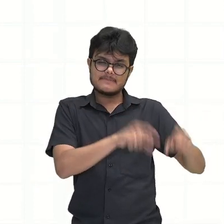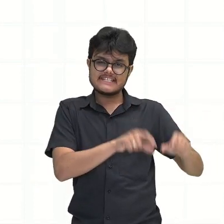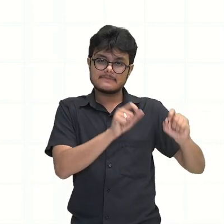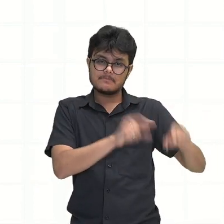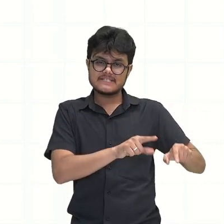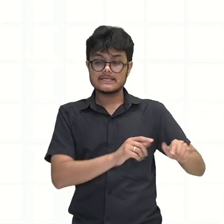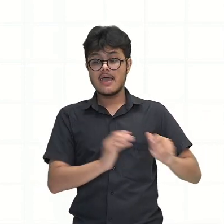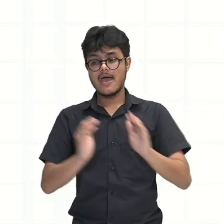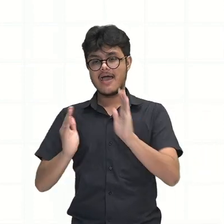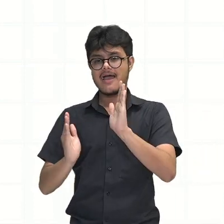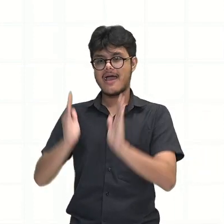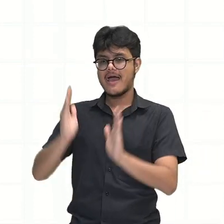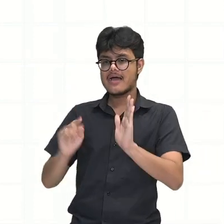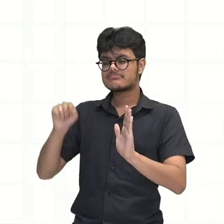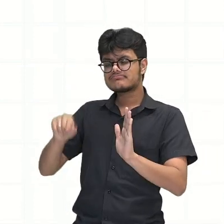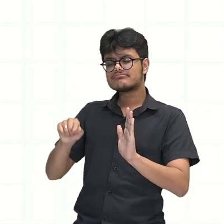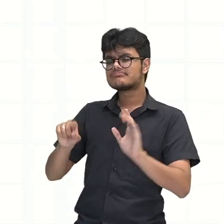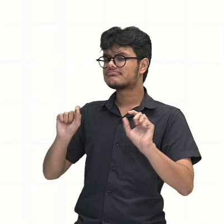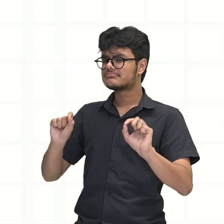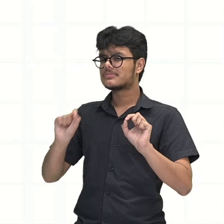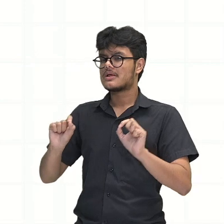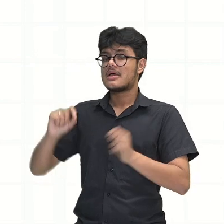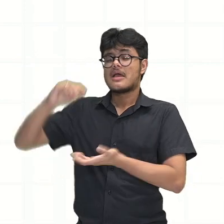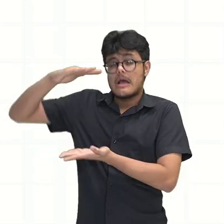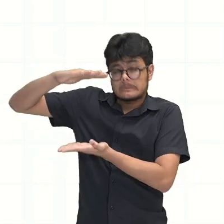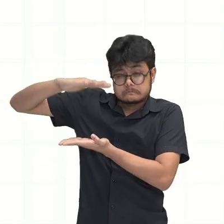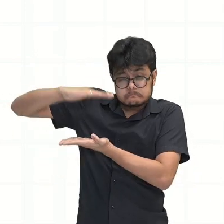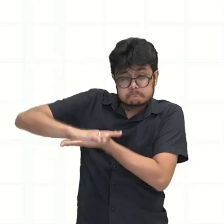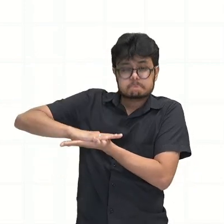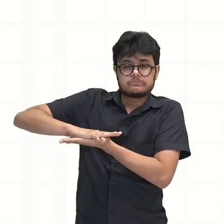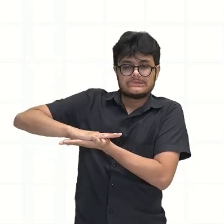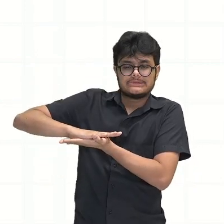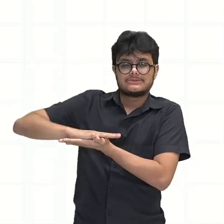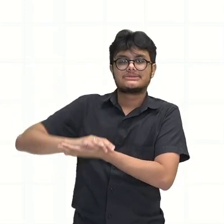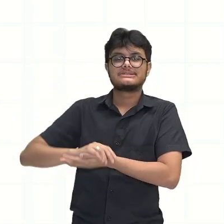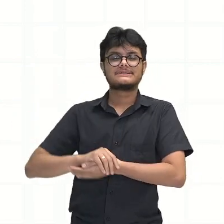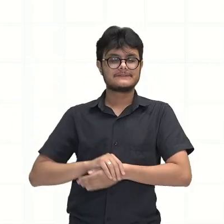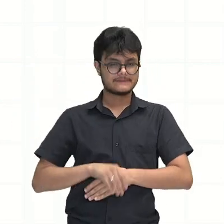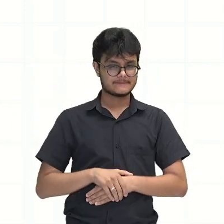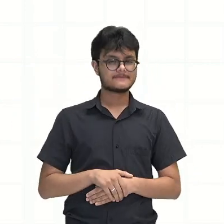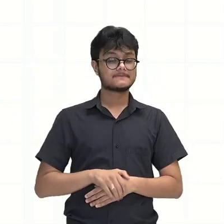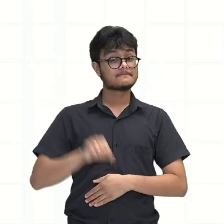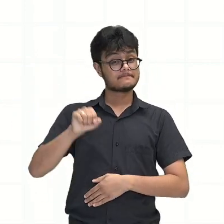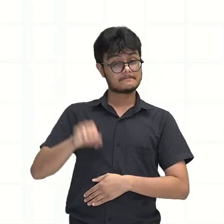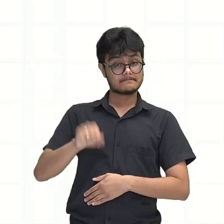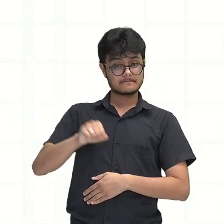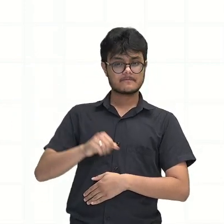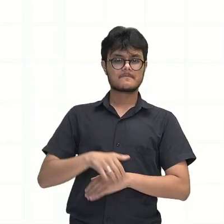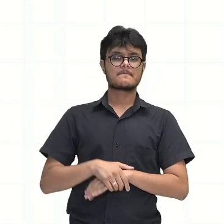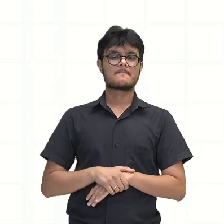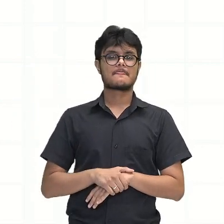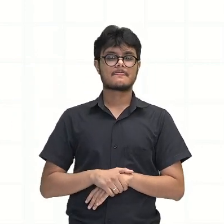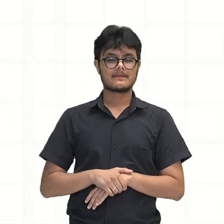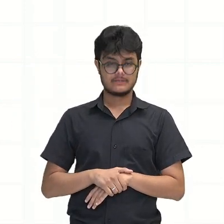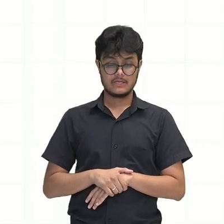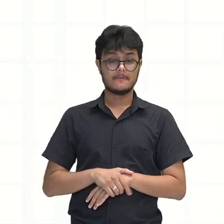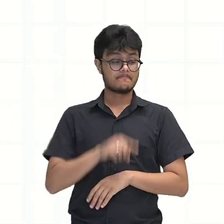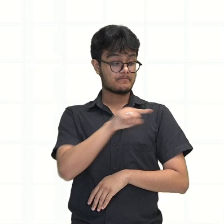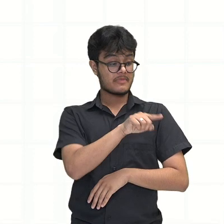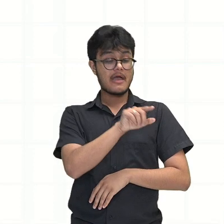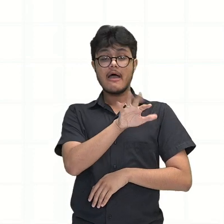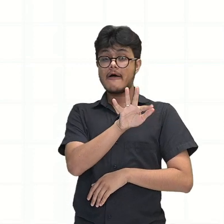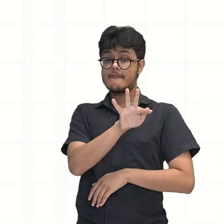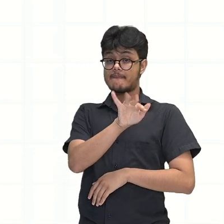E aqui, nesse momento, o diesel desenvolve um motor de ignição por compressão